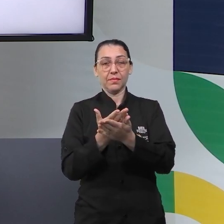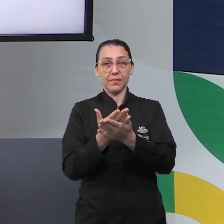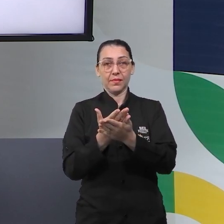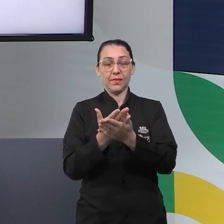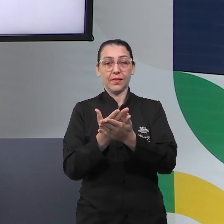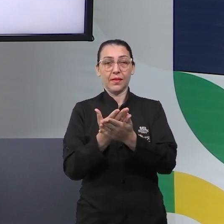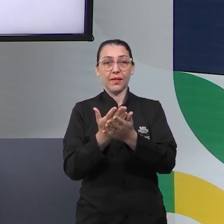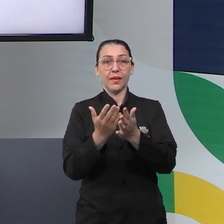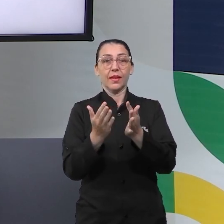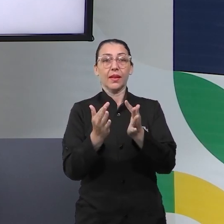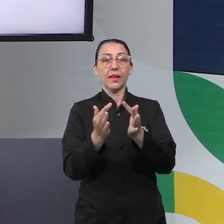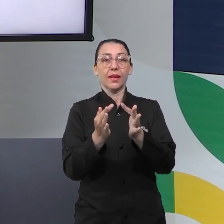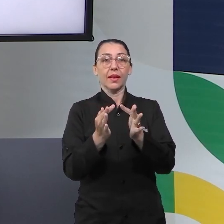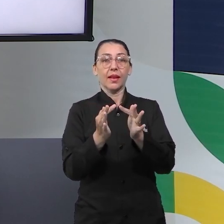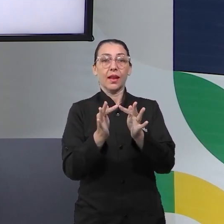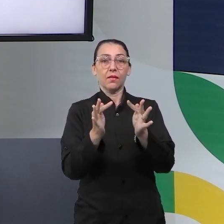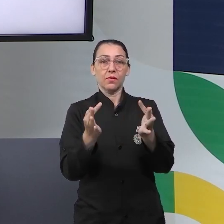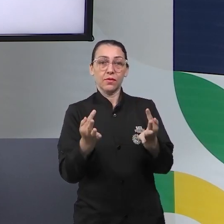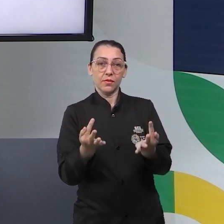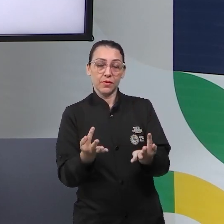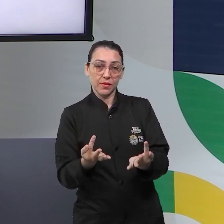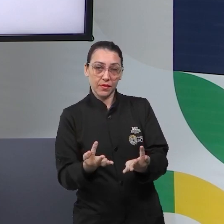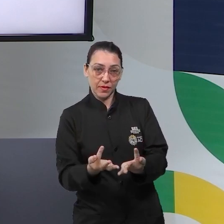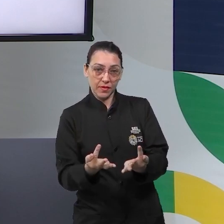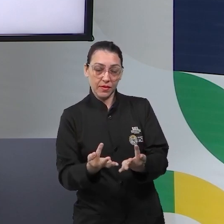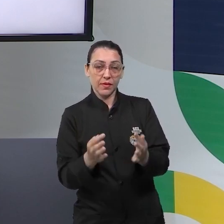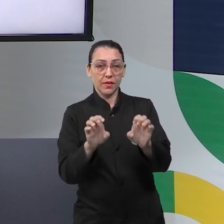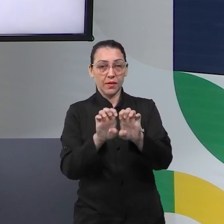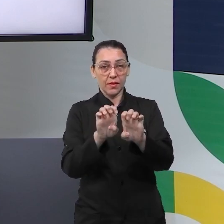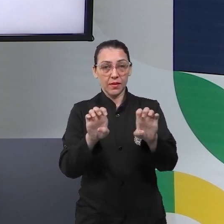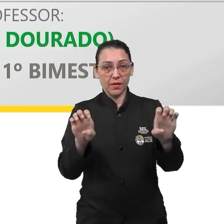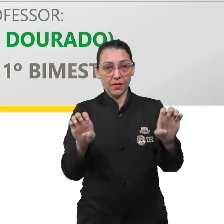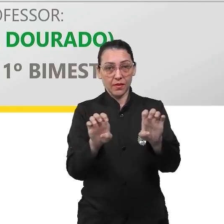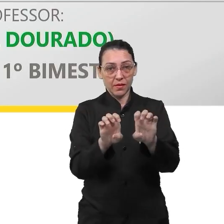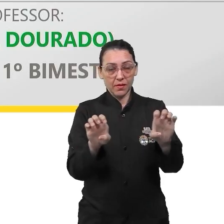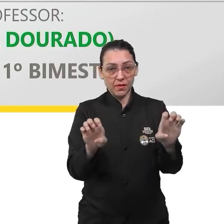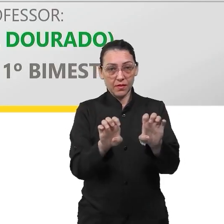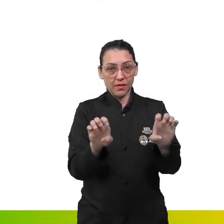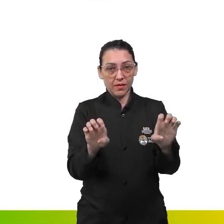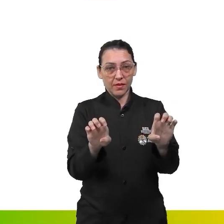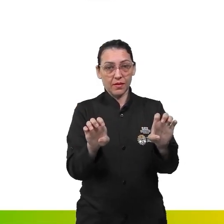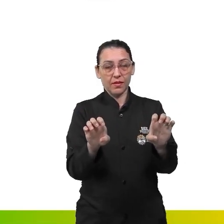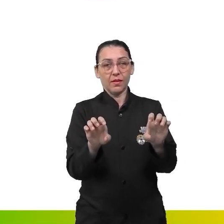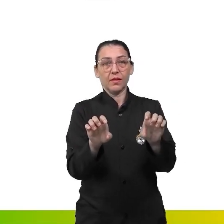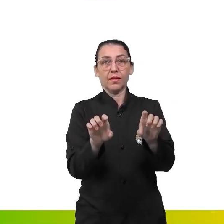função exponencial e equações exponenciais. Vamos lá.